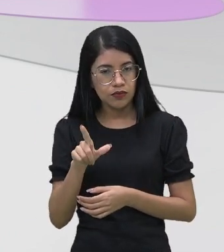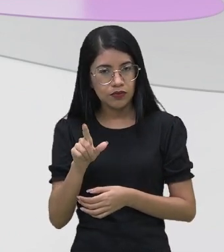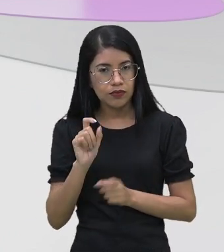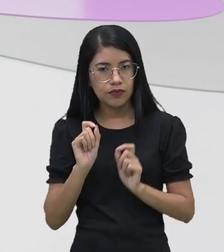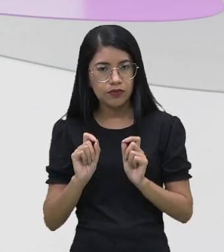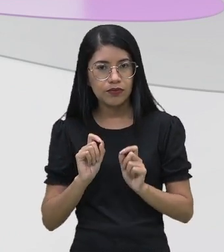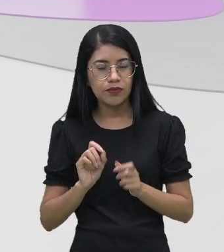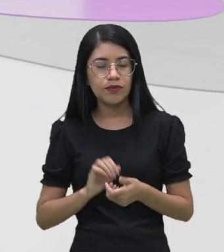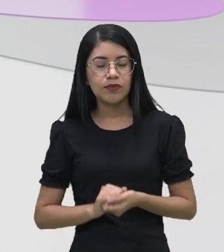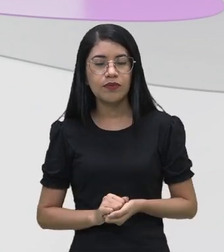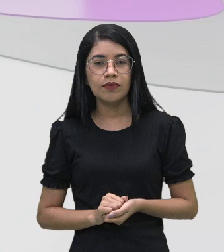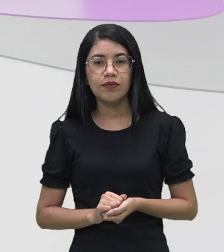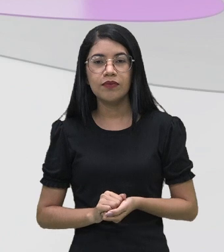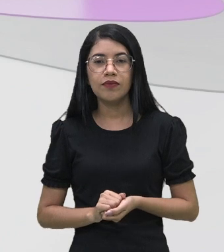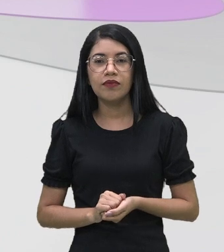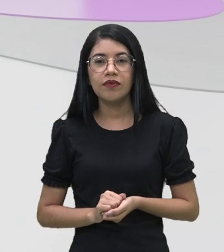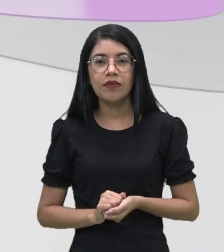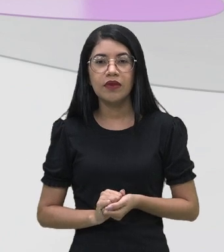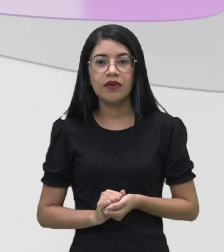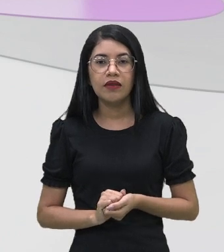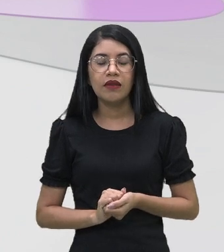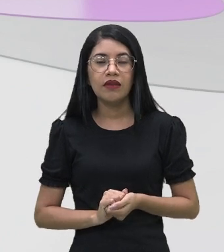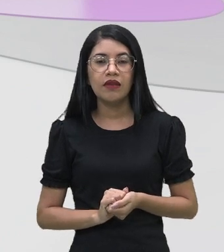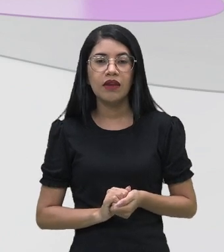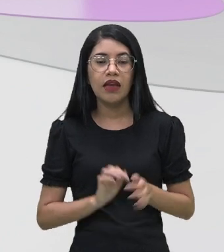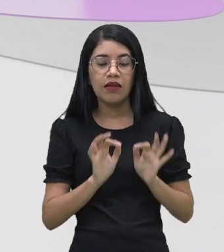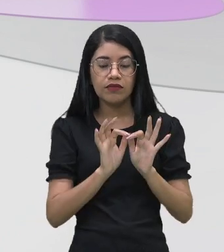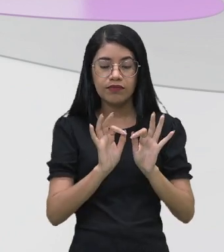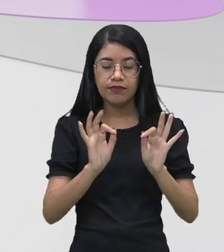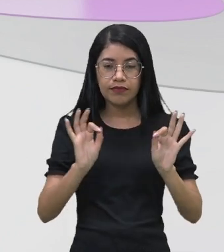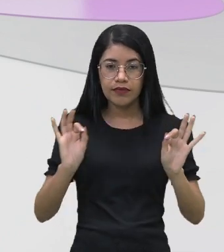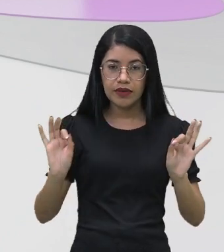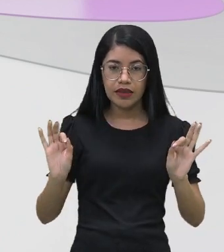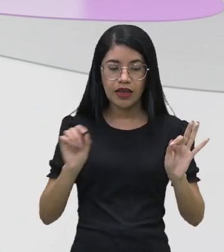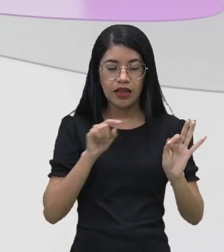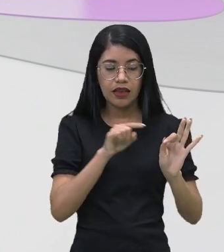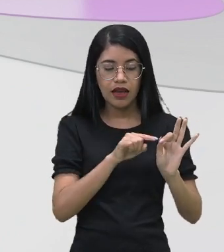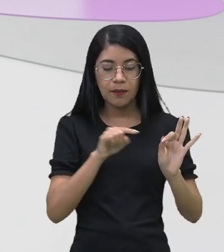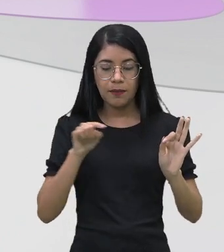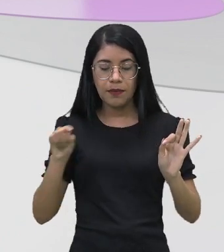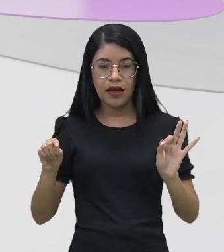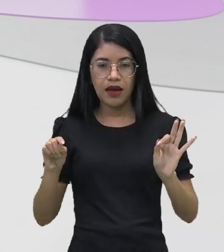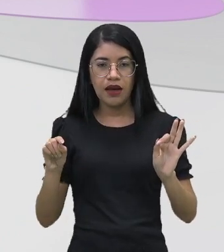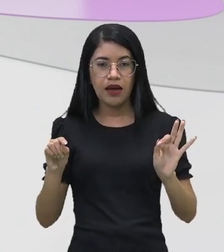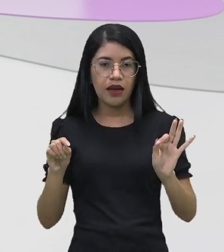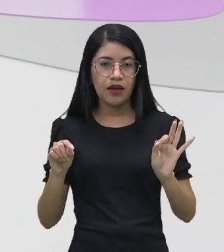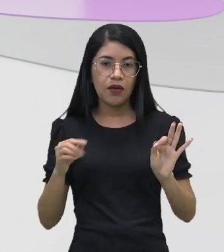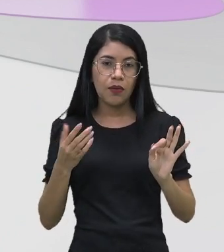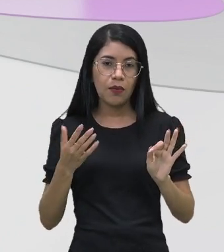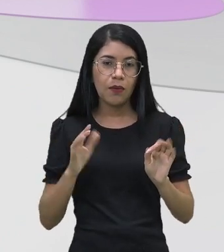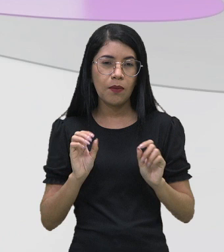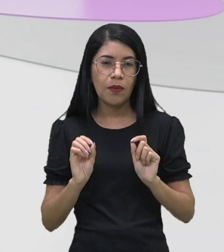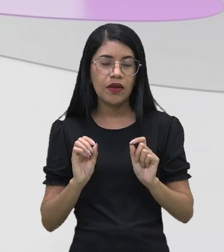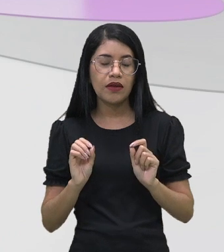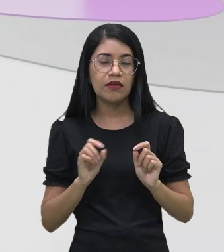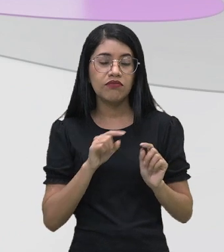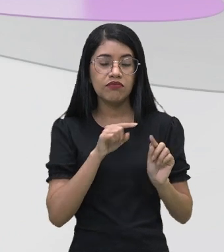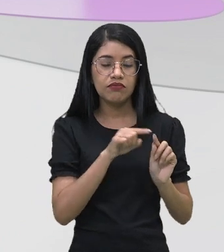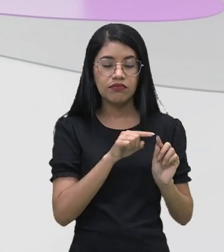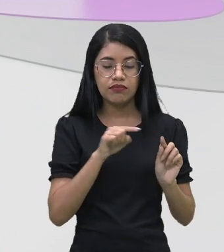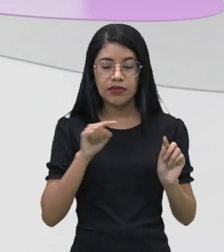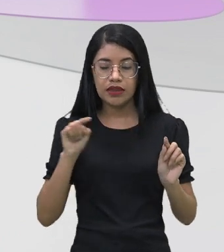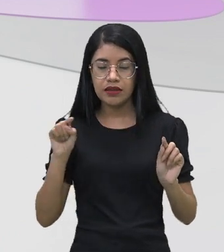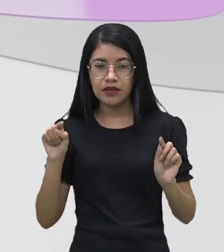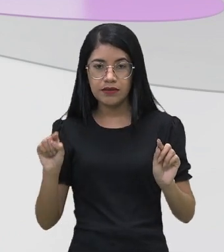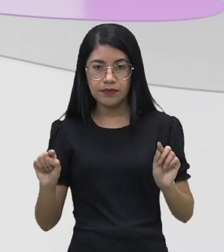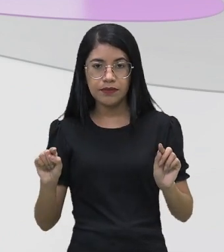É esse segmento dentro, né? Interior aí do círculo, da circunferência, que vai de um ponto ao